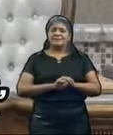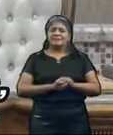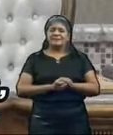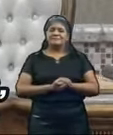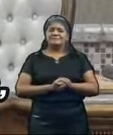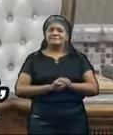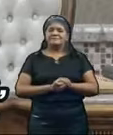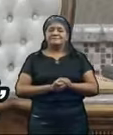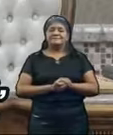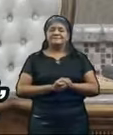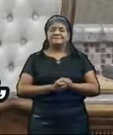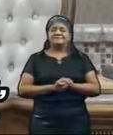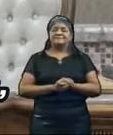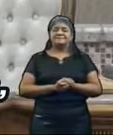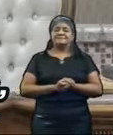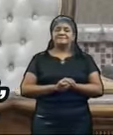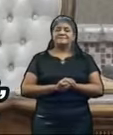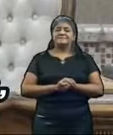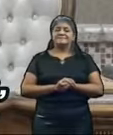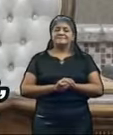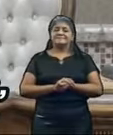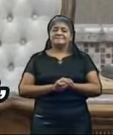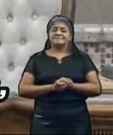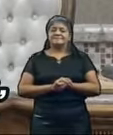e assim diz a palavra